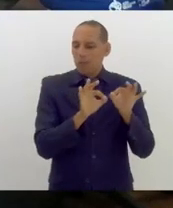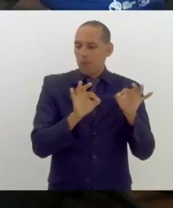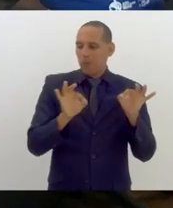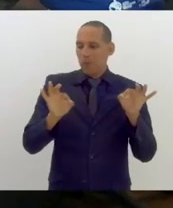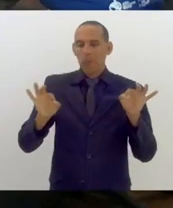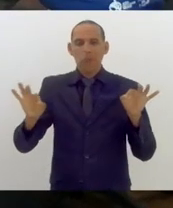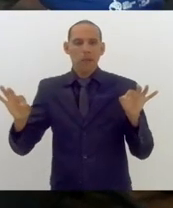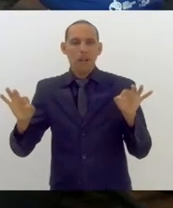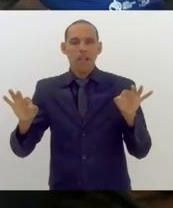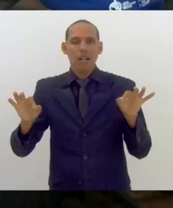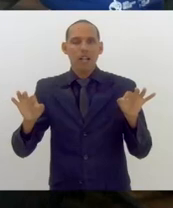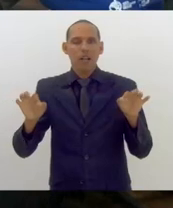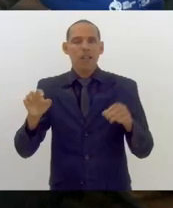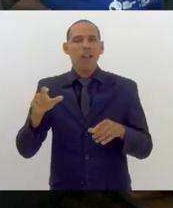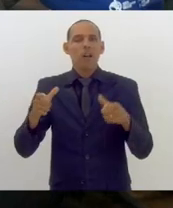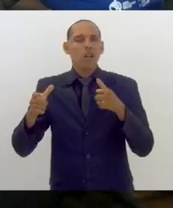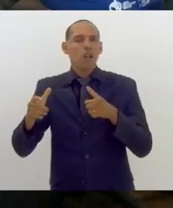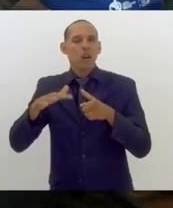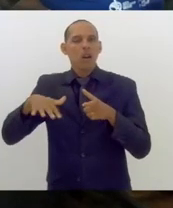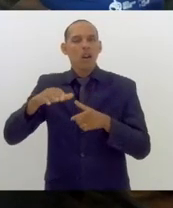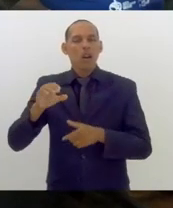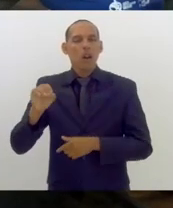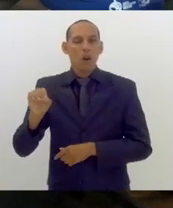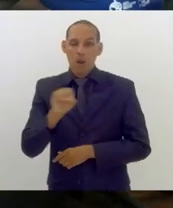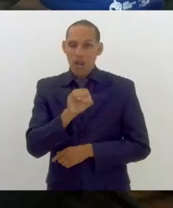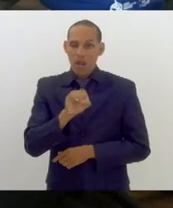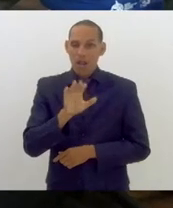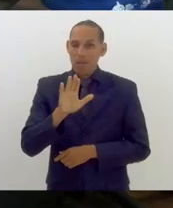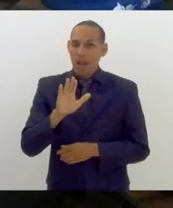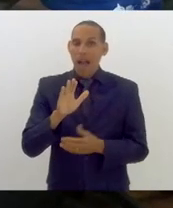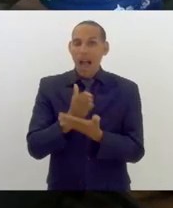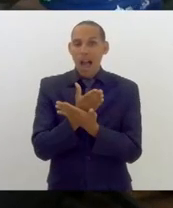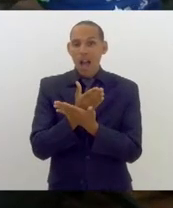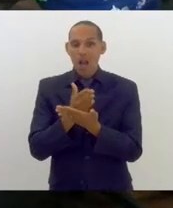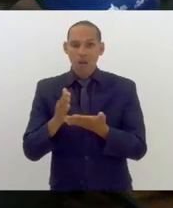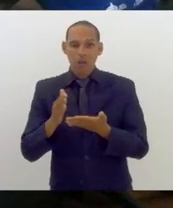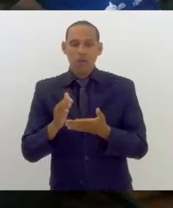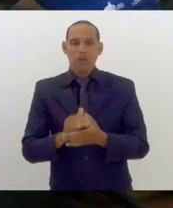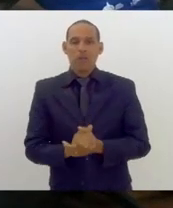na zona oeste do Rio de Janeiro sendo que parte das Torres serão